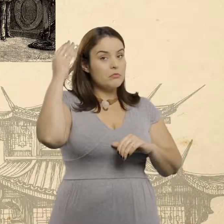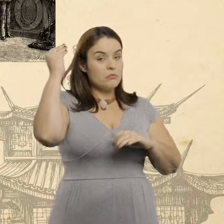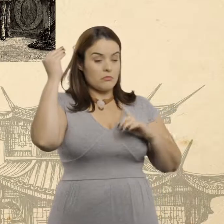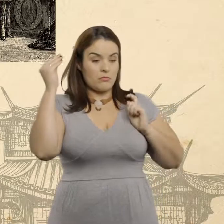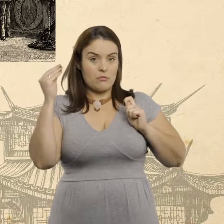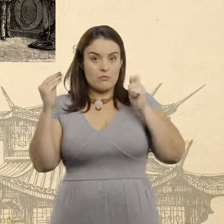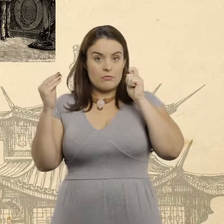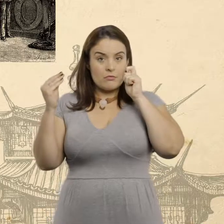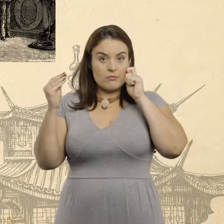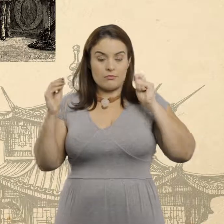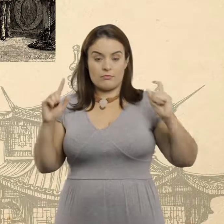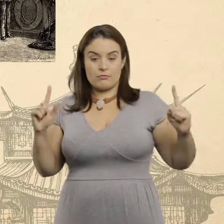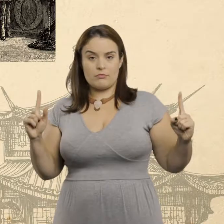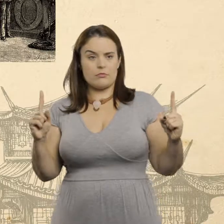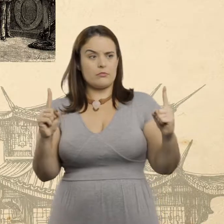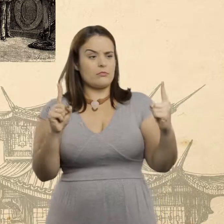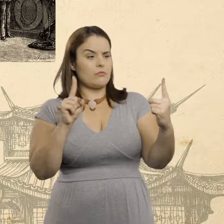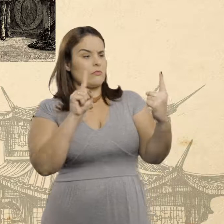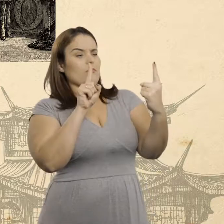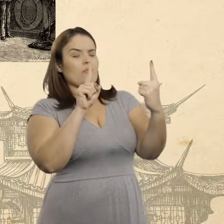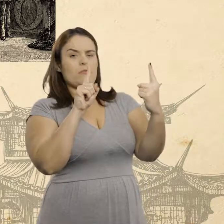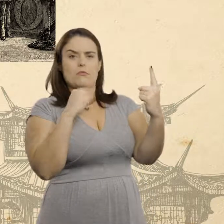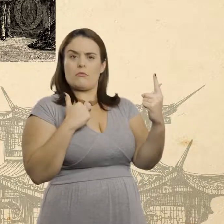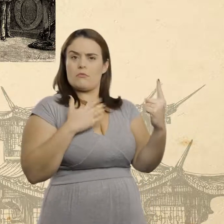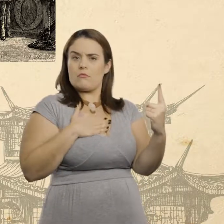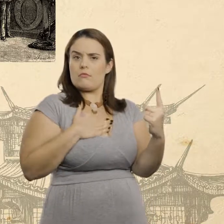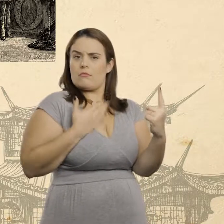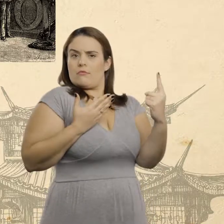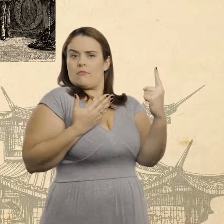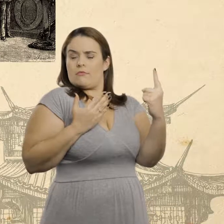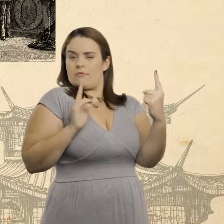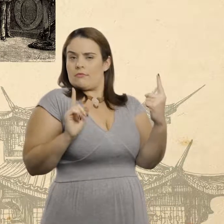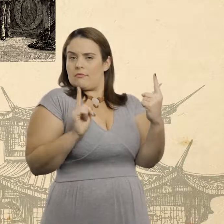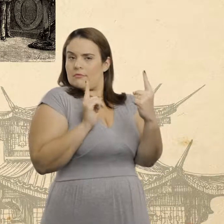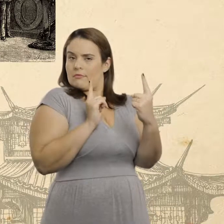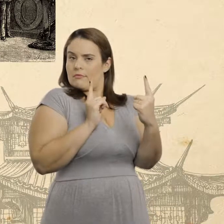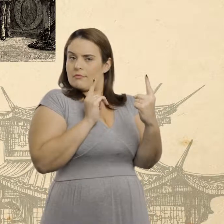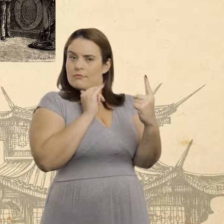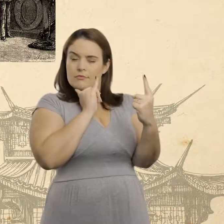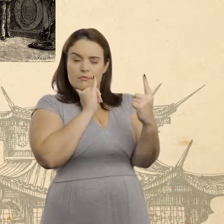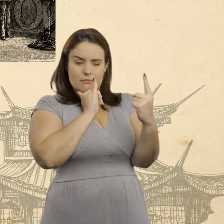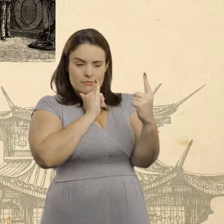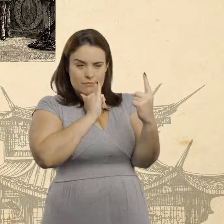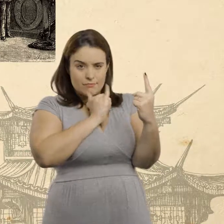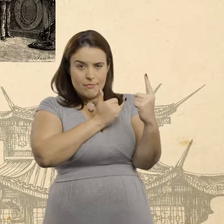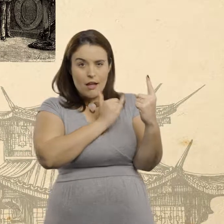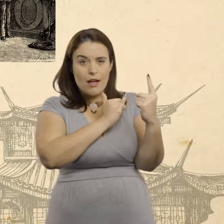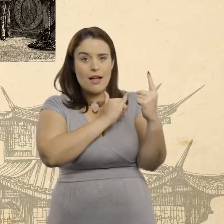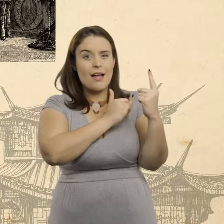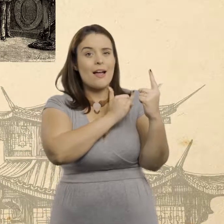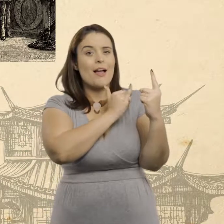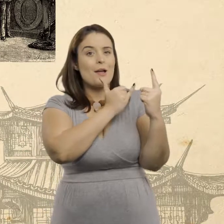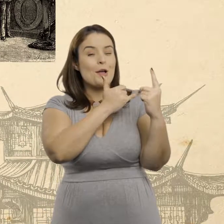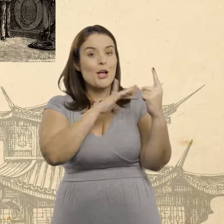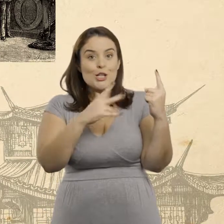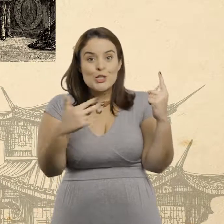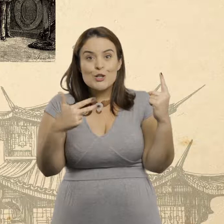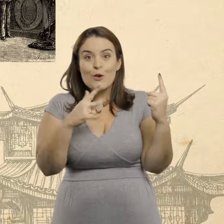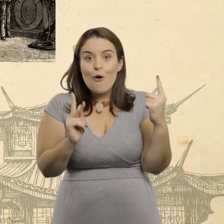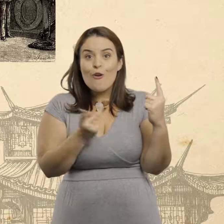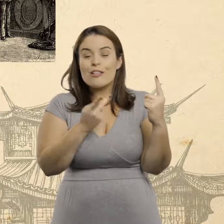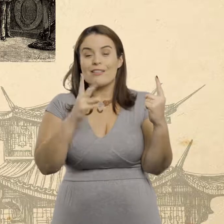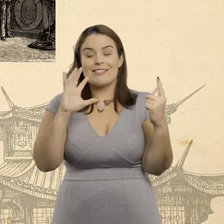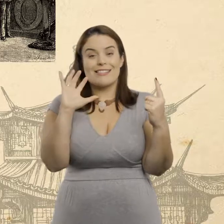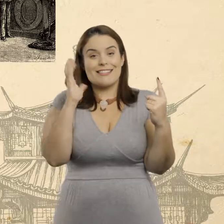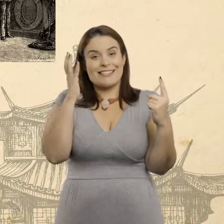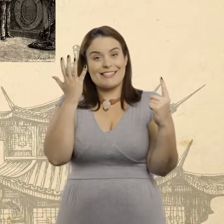encontrou o detetive Fix e ficou muito surpreso. Sem perceber, ele contou ao detetive Fix todas as aventuras